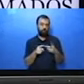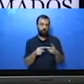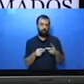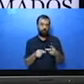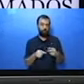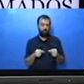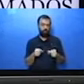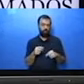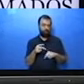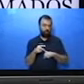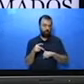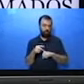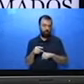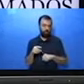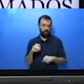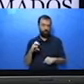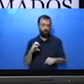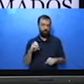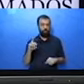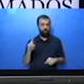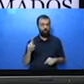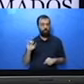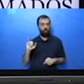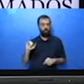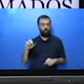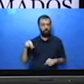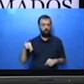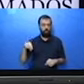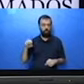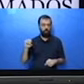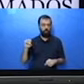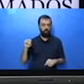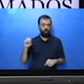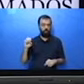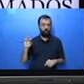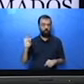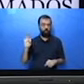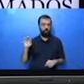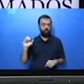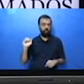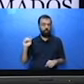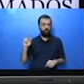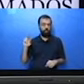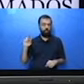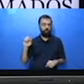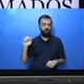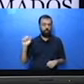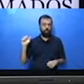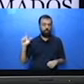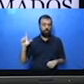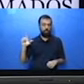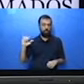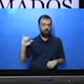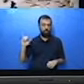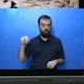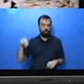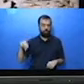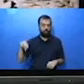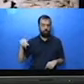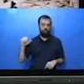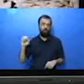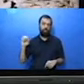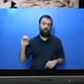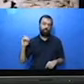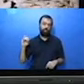cristalinos, formados por rochas cristalinas, e basálticos, formados por rochas